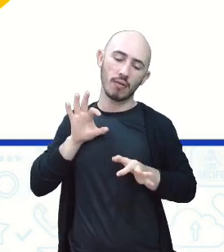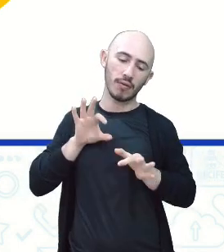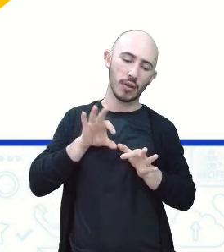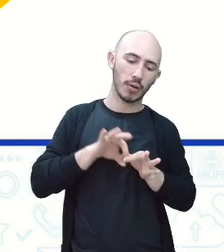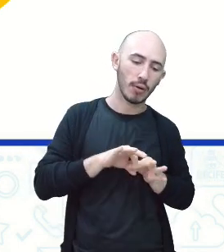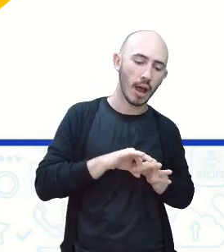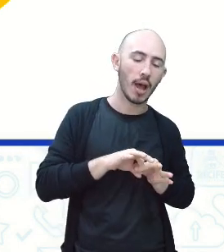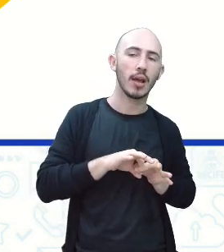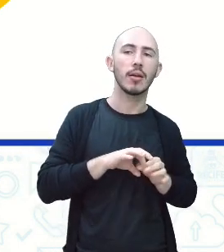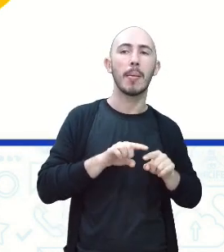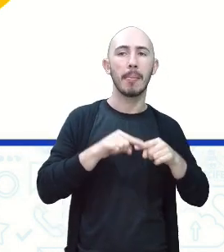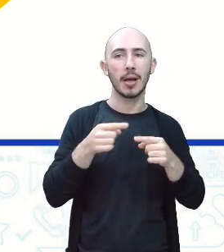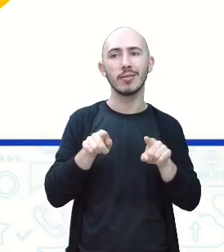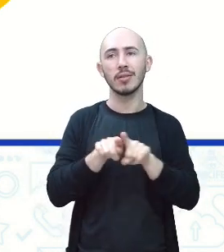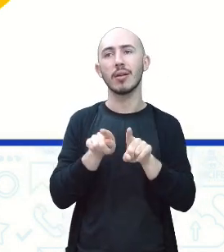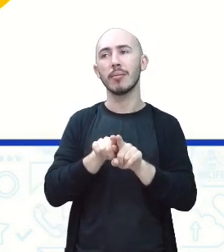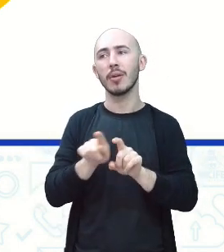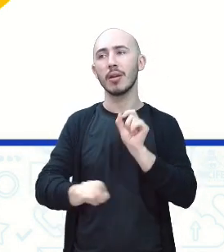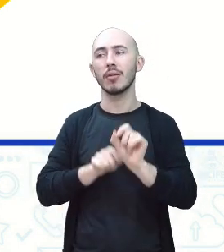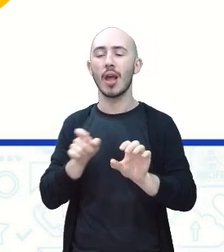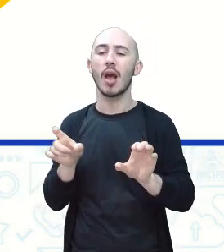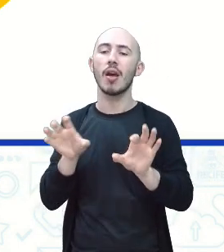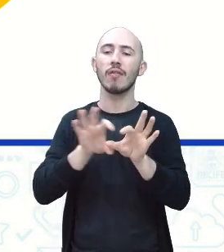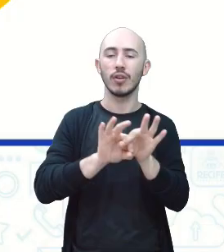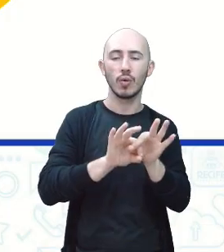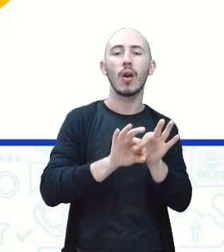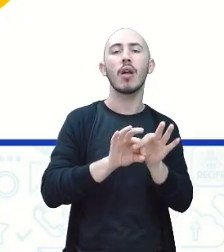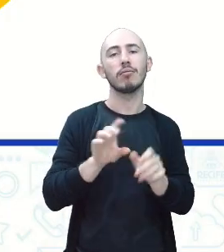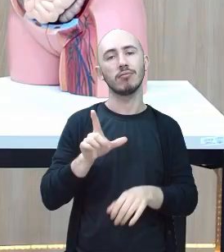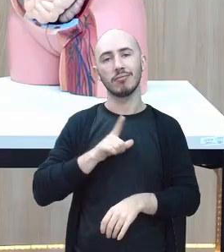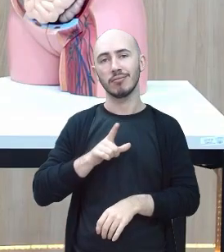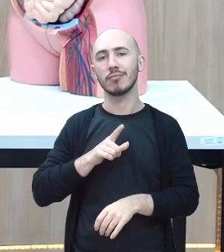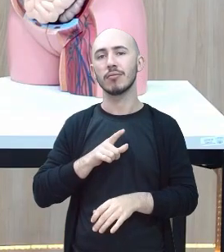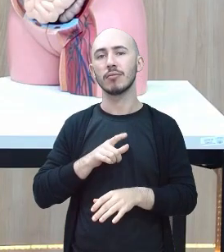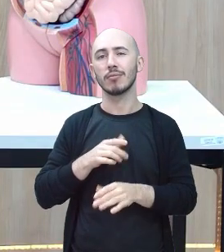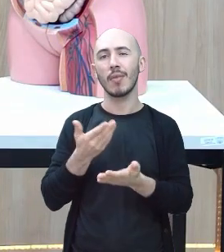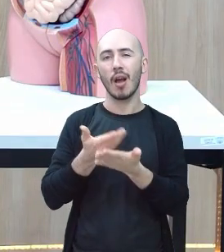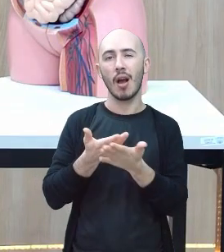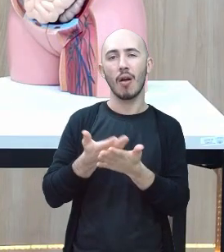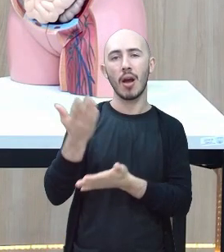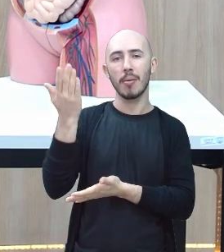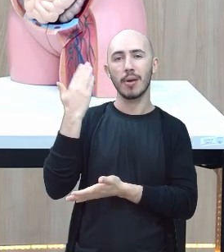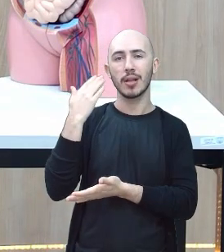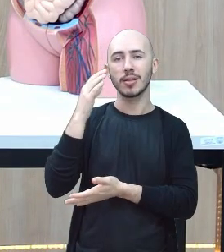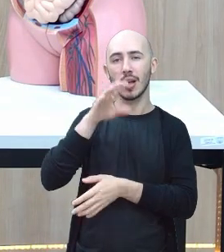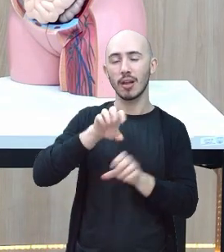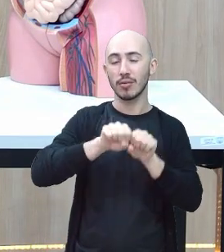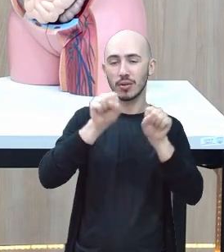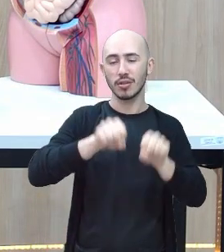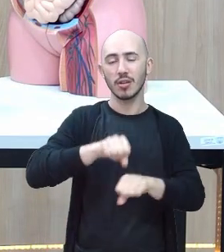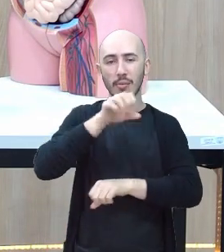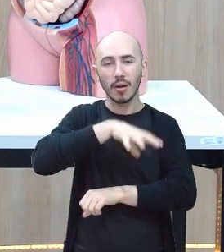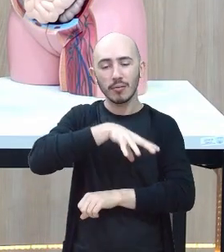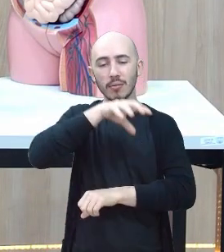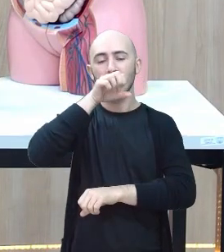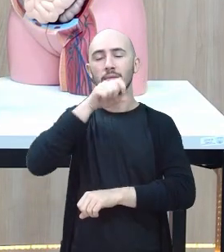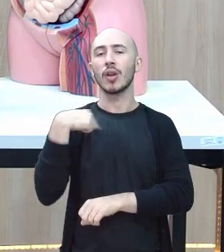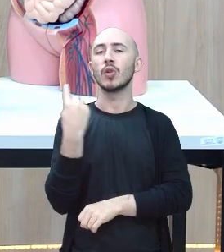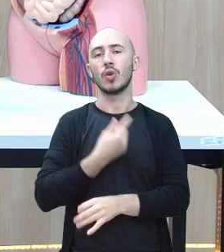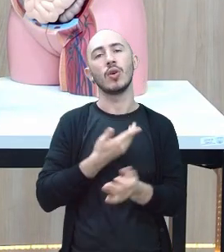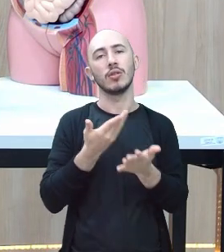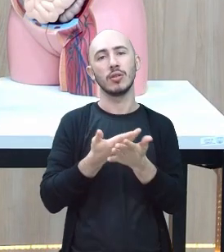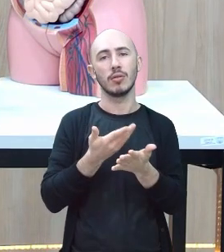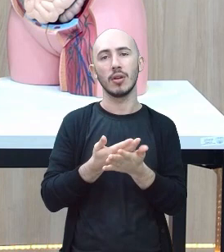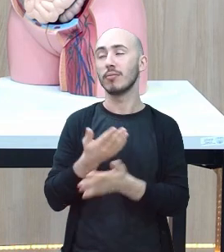e interdependente. Em aulas anteriores, nós vimos o sistema respiratório, representado aqui pelo pulmão,